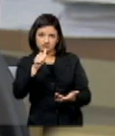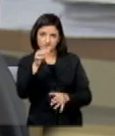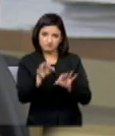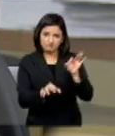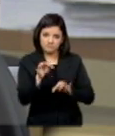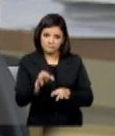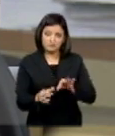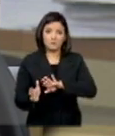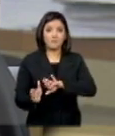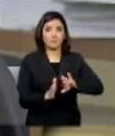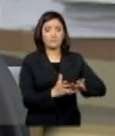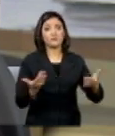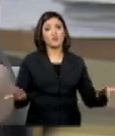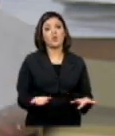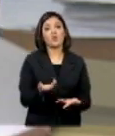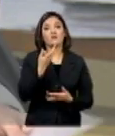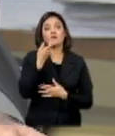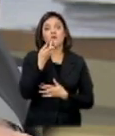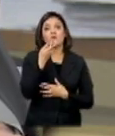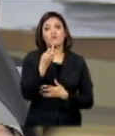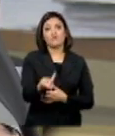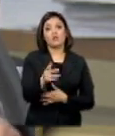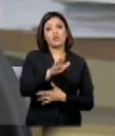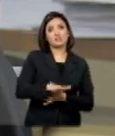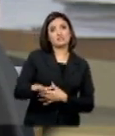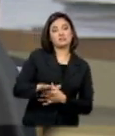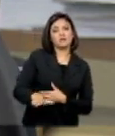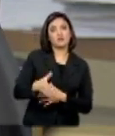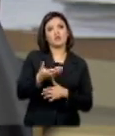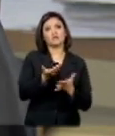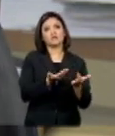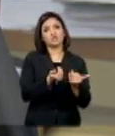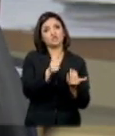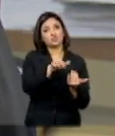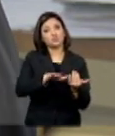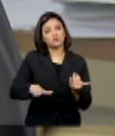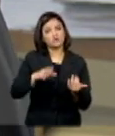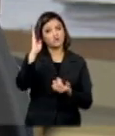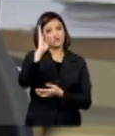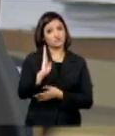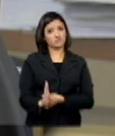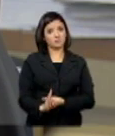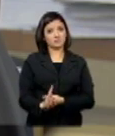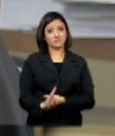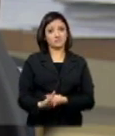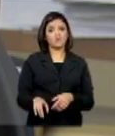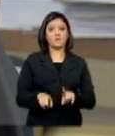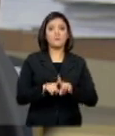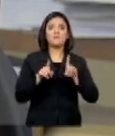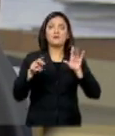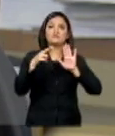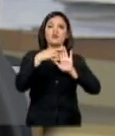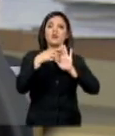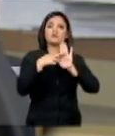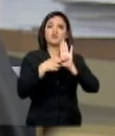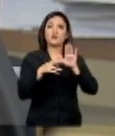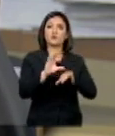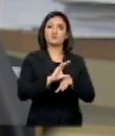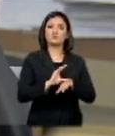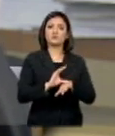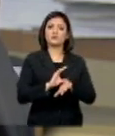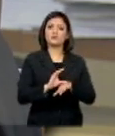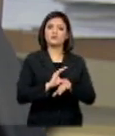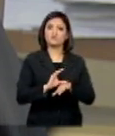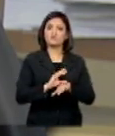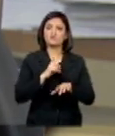das crianças e adolescentes no brasil a interpretação das normas constitucionais o exercício do